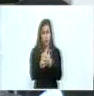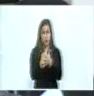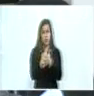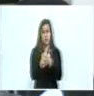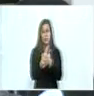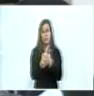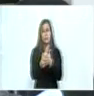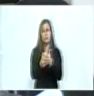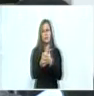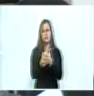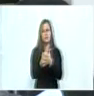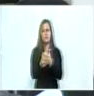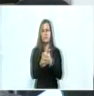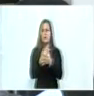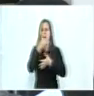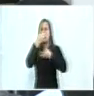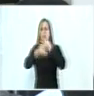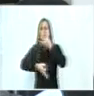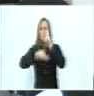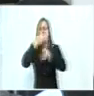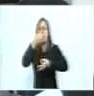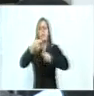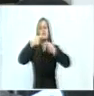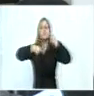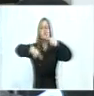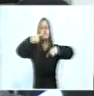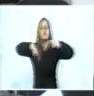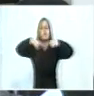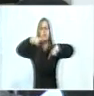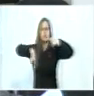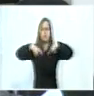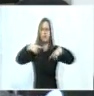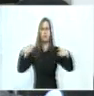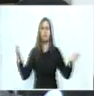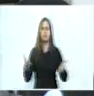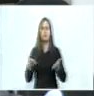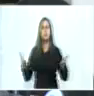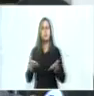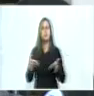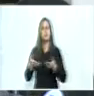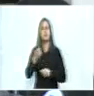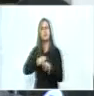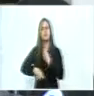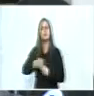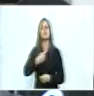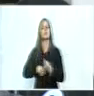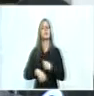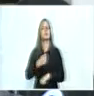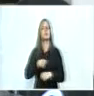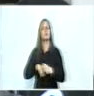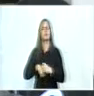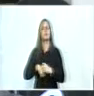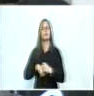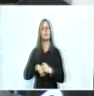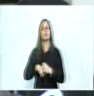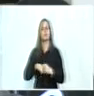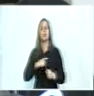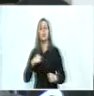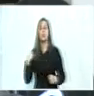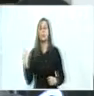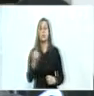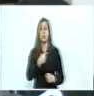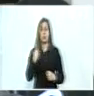nas decisões, nas sugestões e críticas à atual administração. Assim, tem